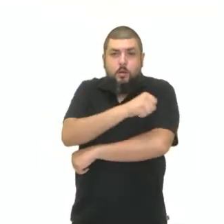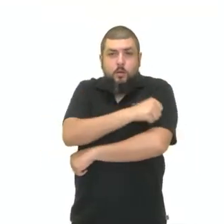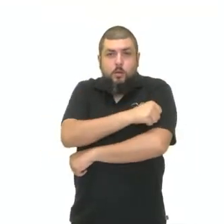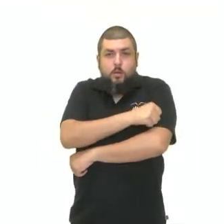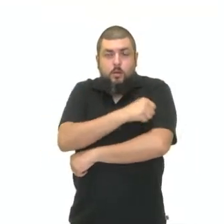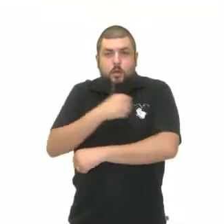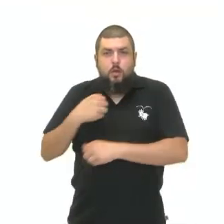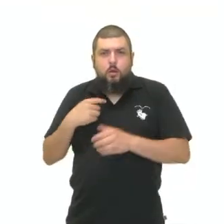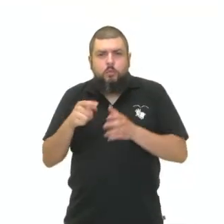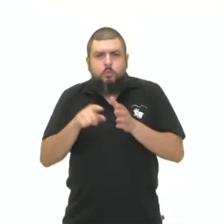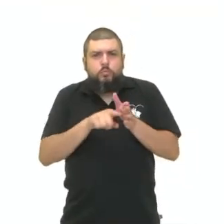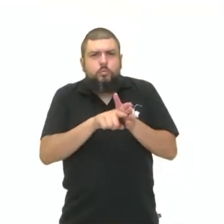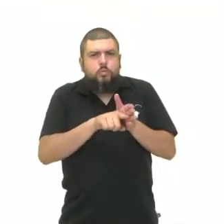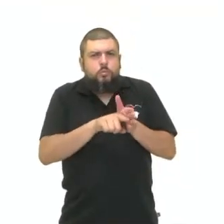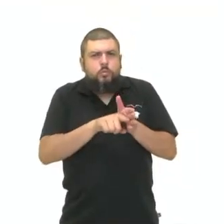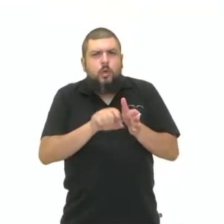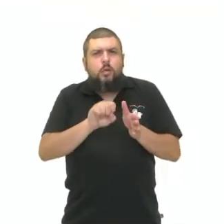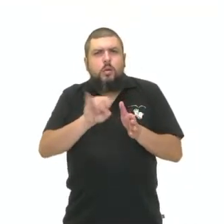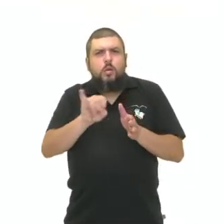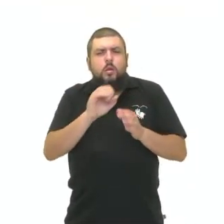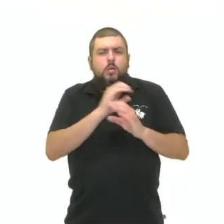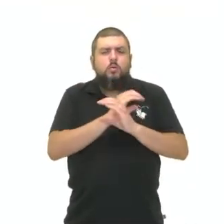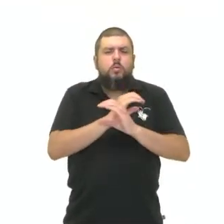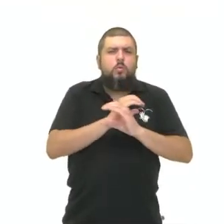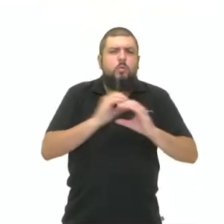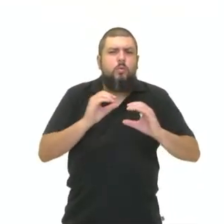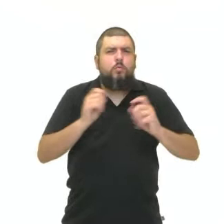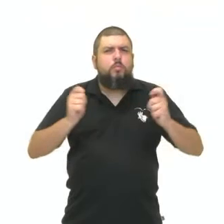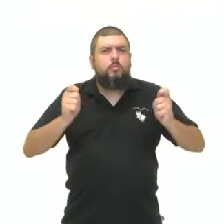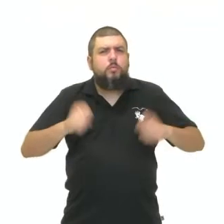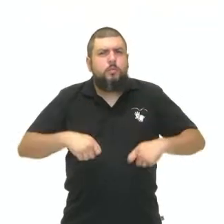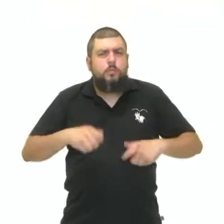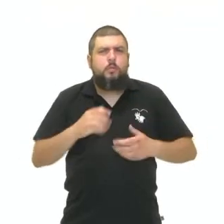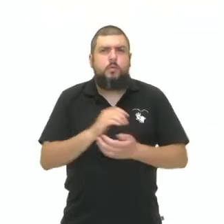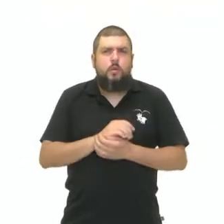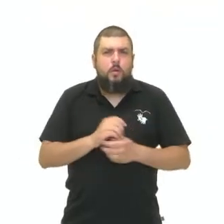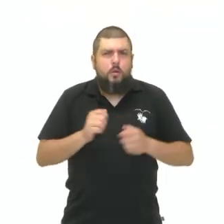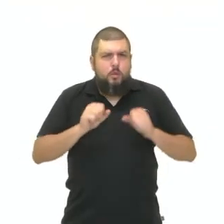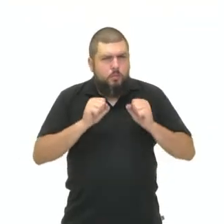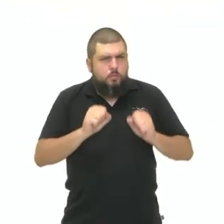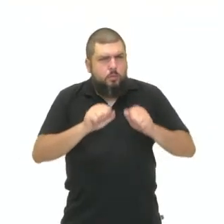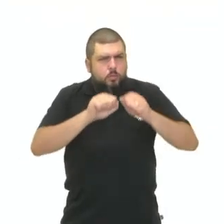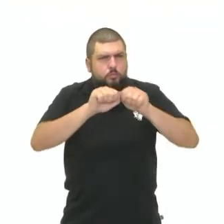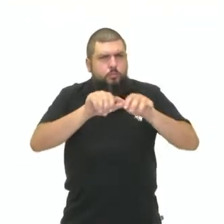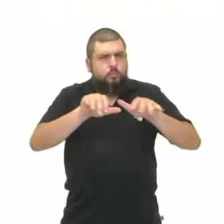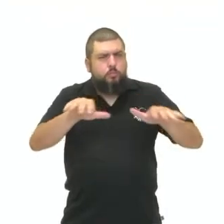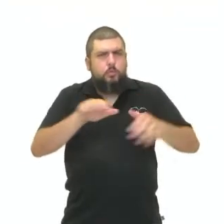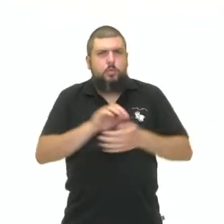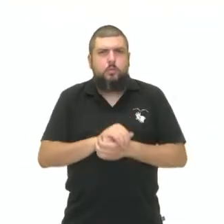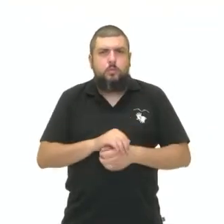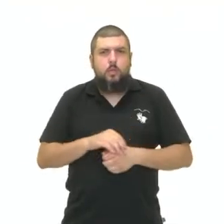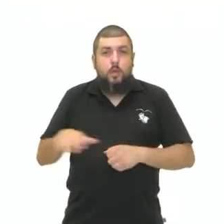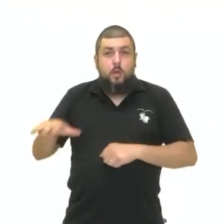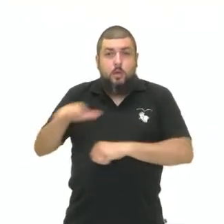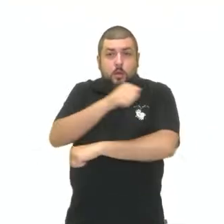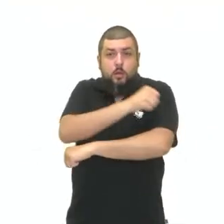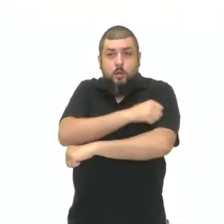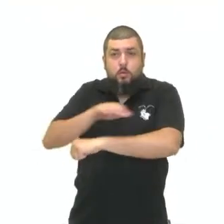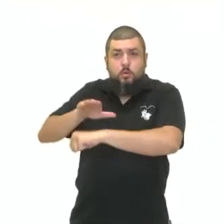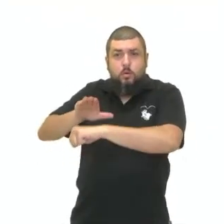fontes e dados confiáveis? Merece ser acreditada e compartilhada? Eles trazem as notícias das quais